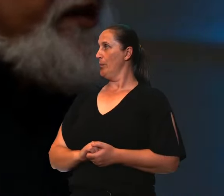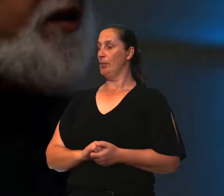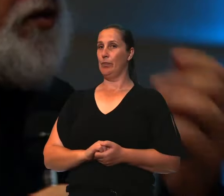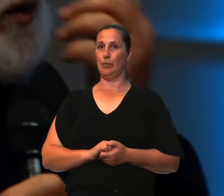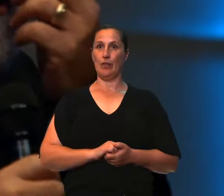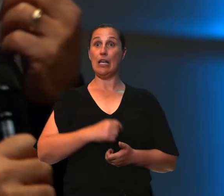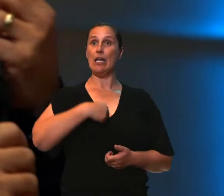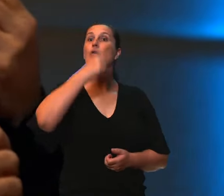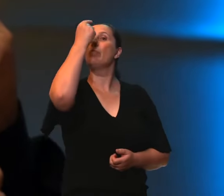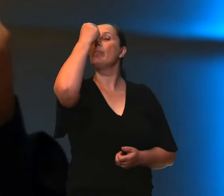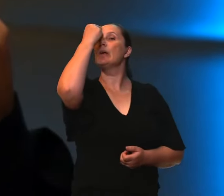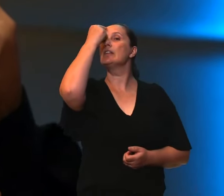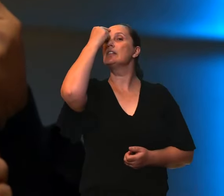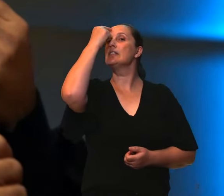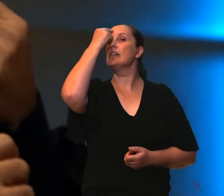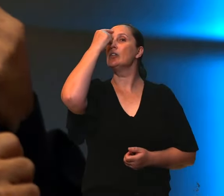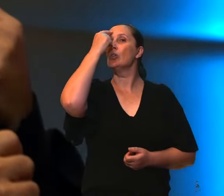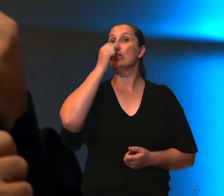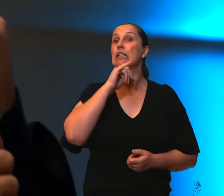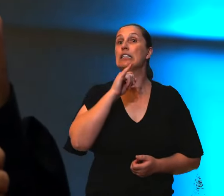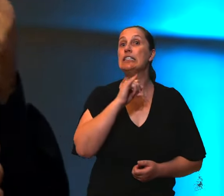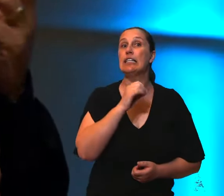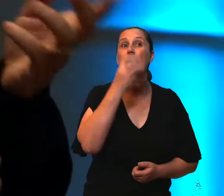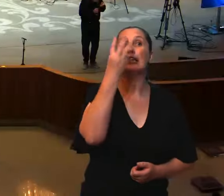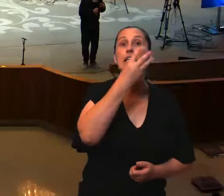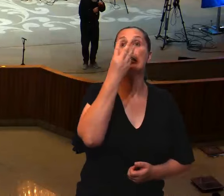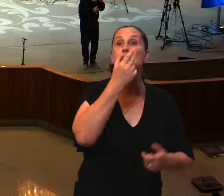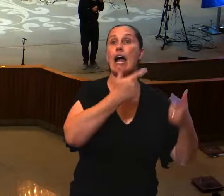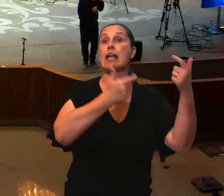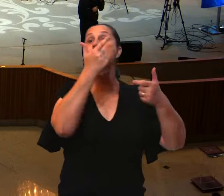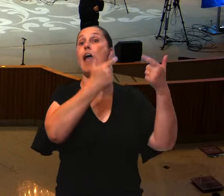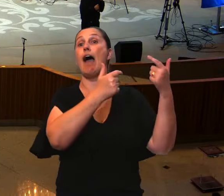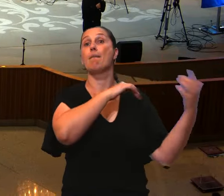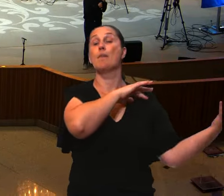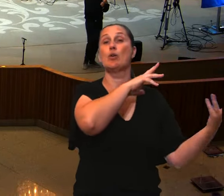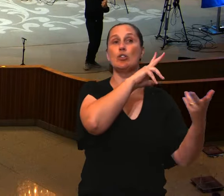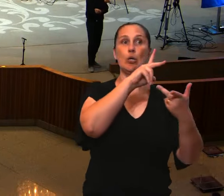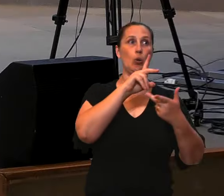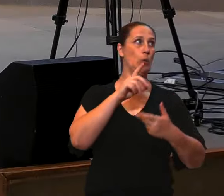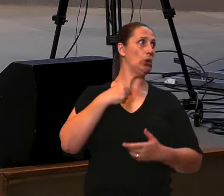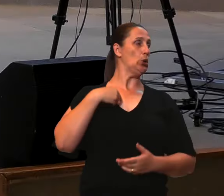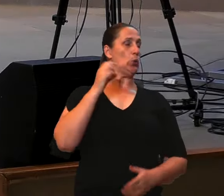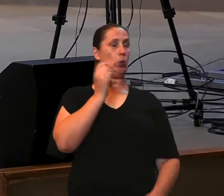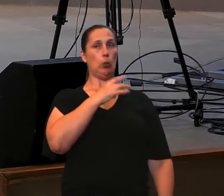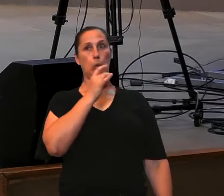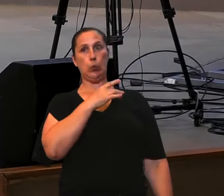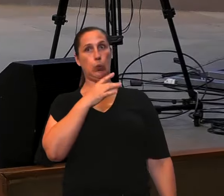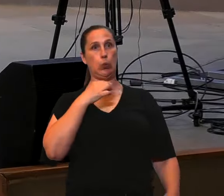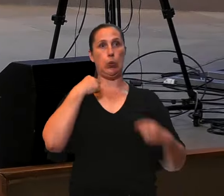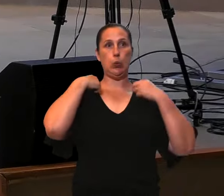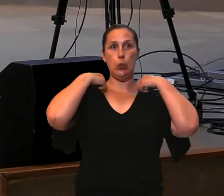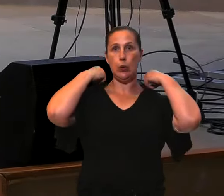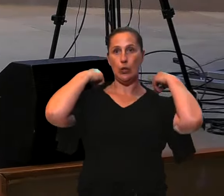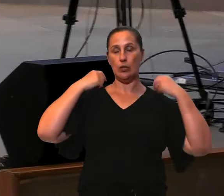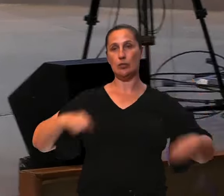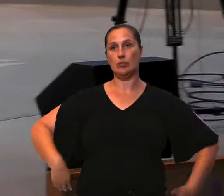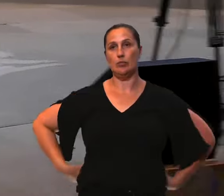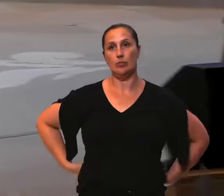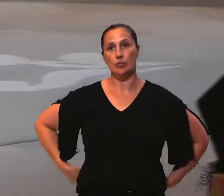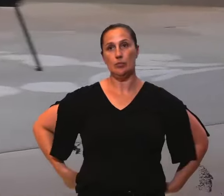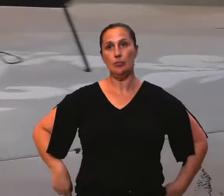tava pensando se der a terceira guerra mundial ih Palmeiras não tem Mundial mesmo né aí que é legal mas essa é outra história então